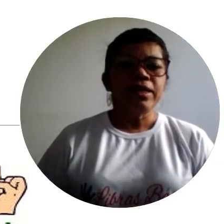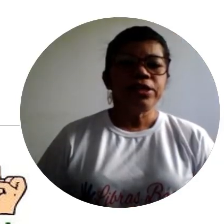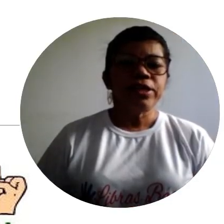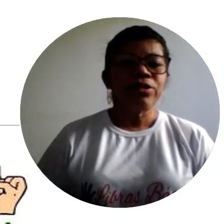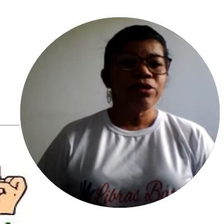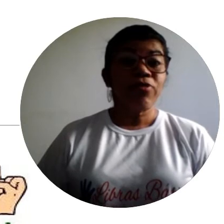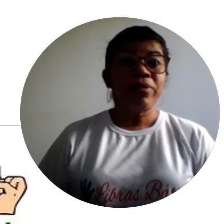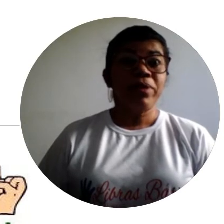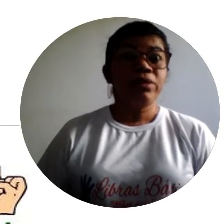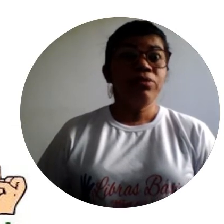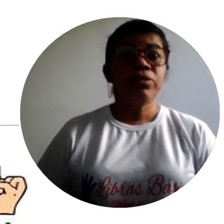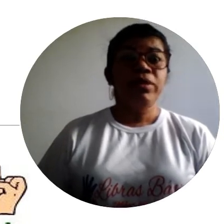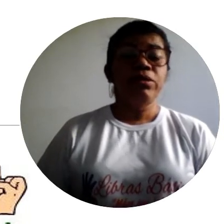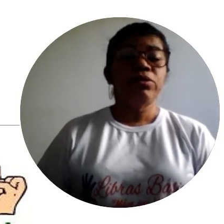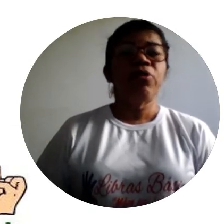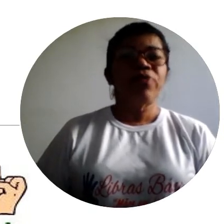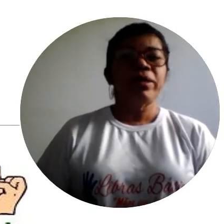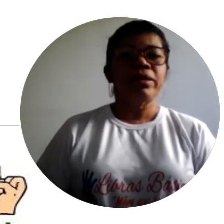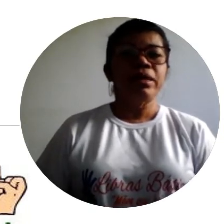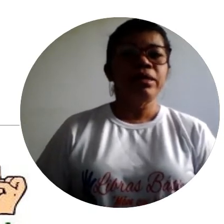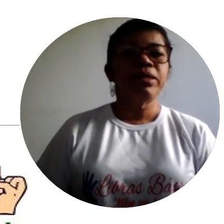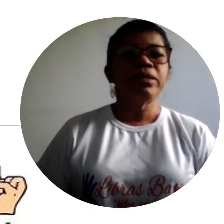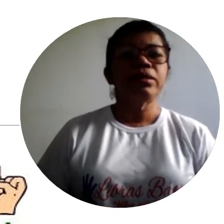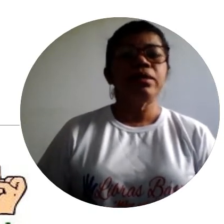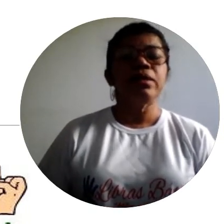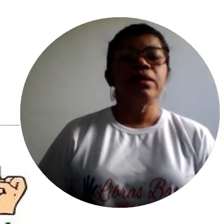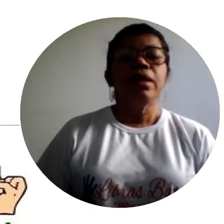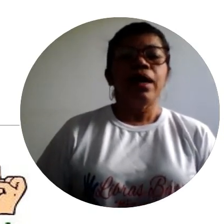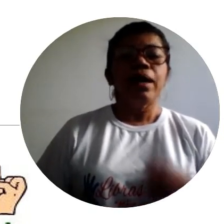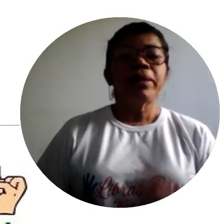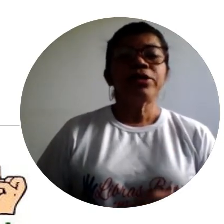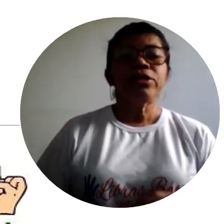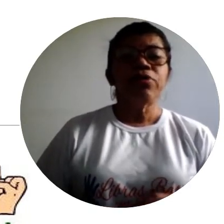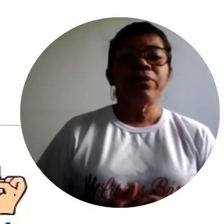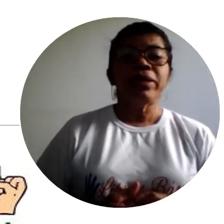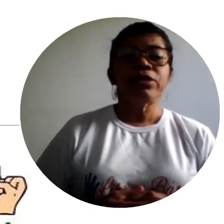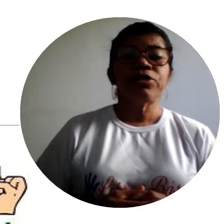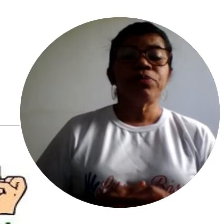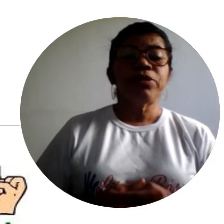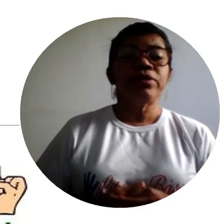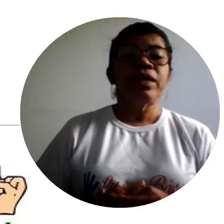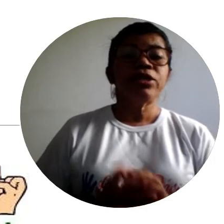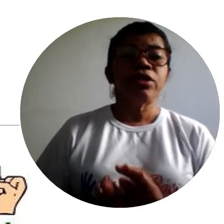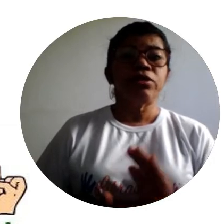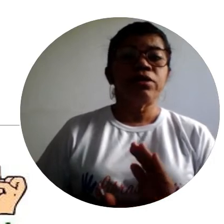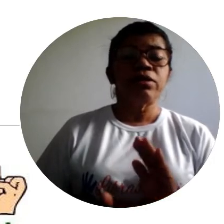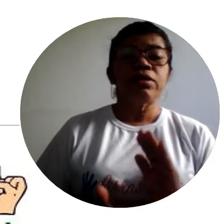Então aqui está o nosso alfabeto manual, o alfabeto da Libras, que a partir do alfabeto a gente